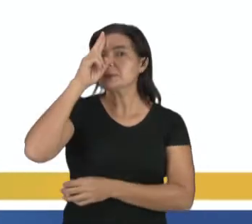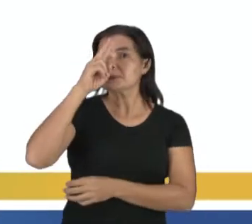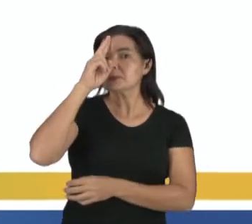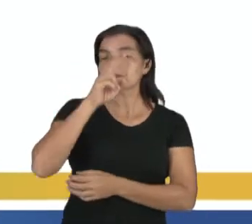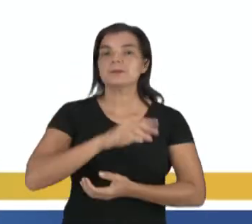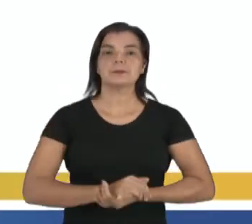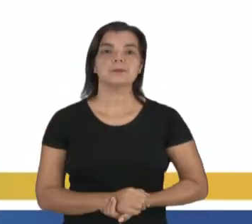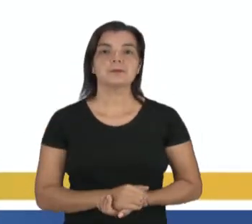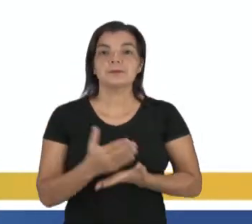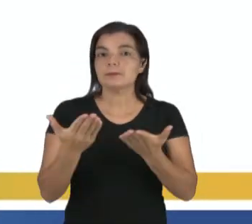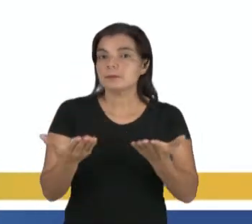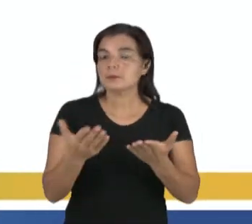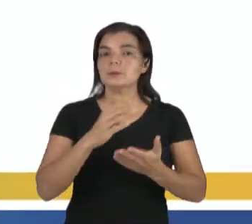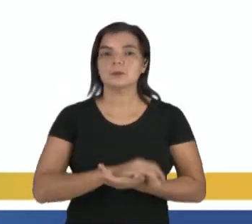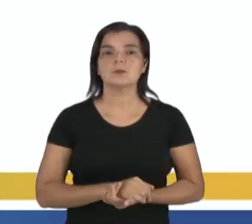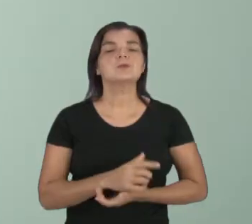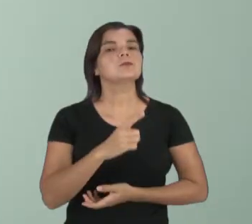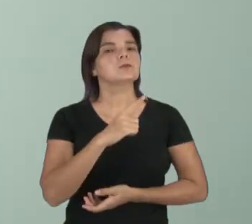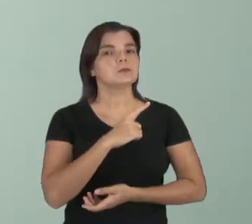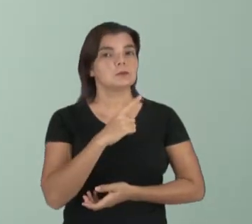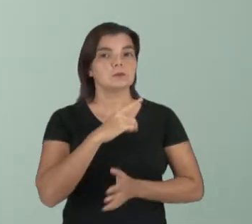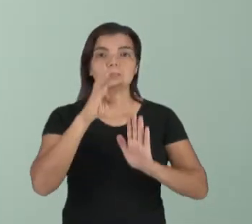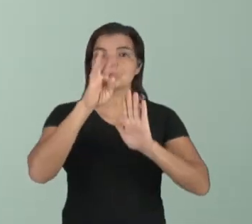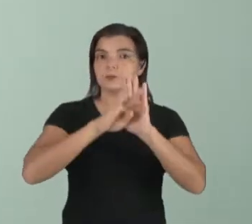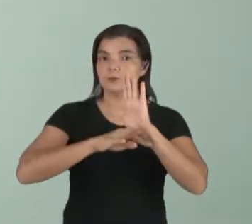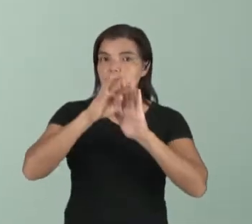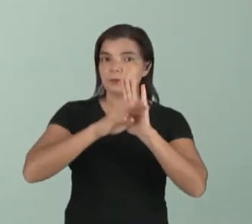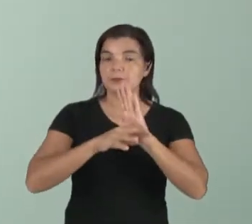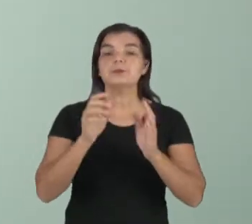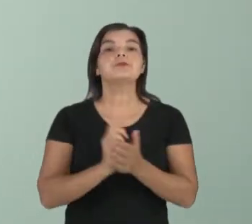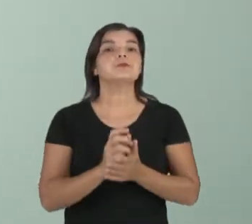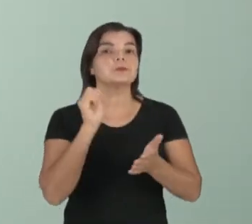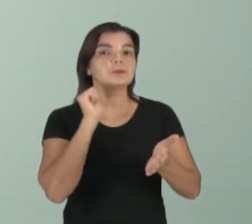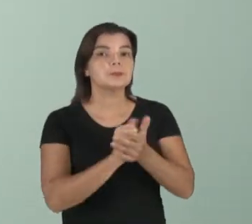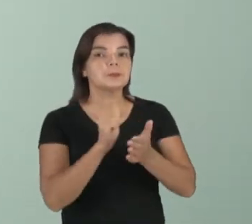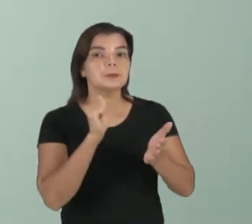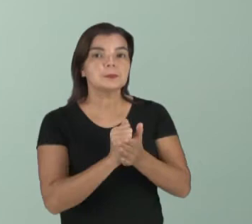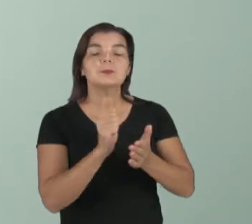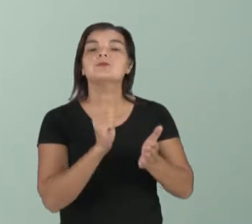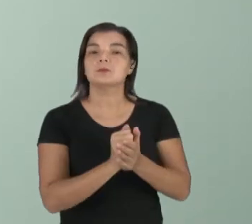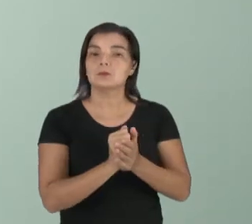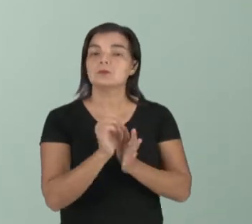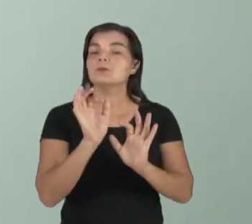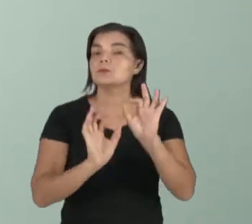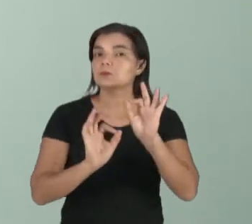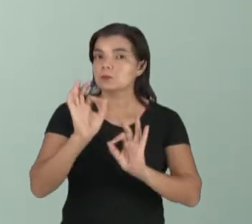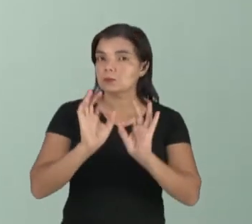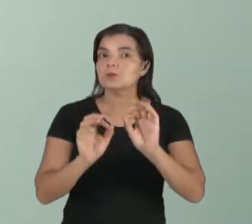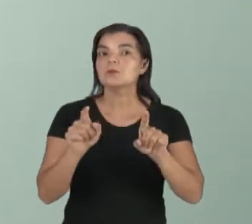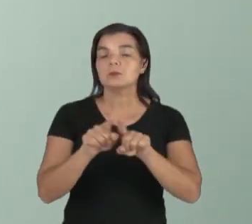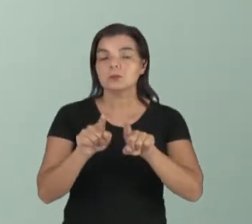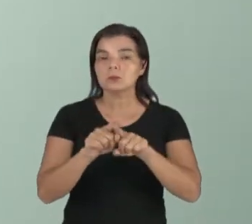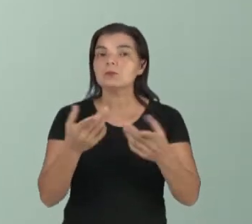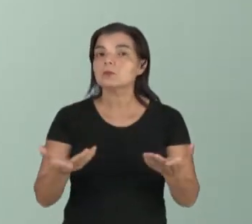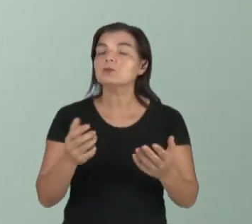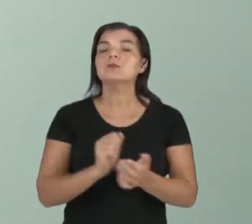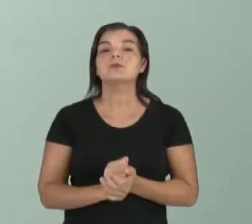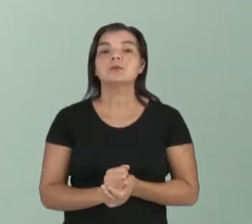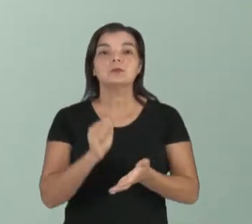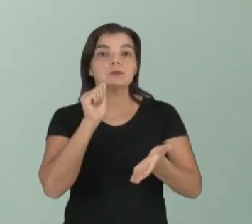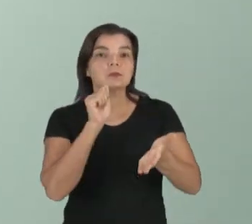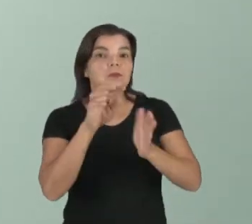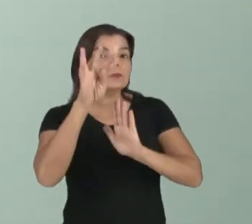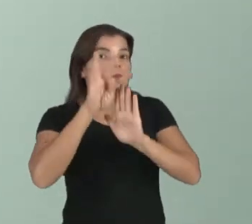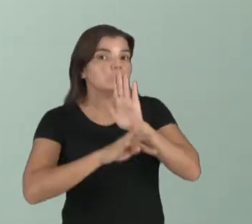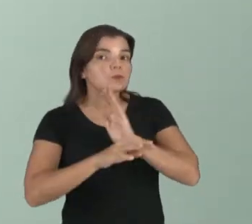história. Então, gente, nós temos os textos que são verbais, que eles são produzidos por meio da escrita, e temos textos